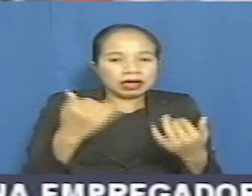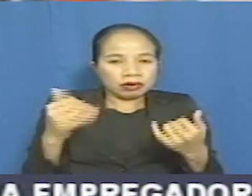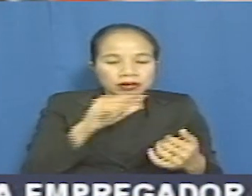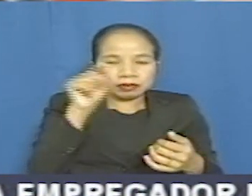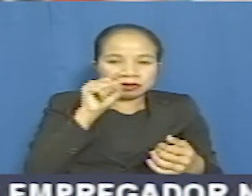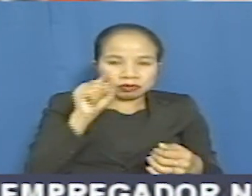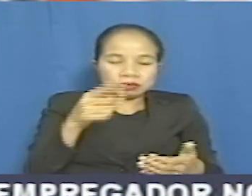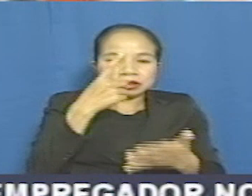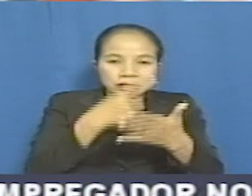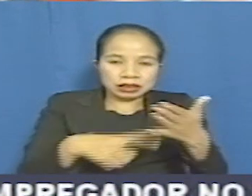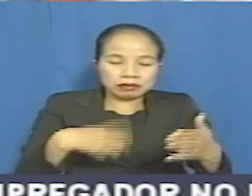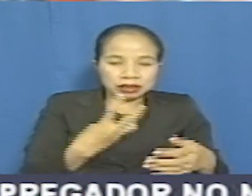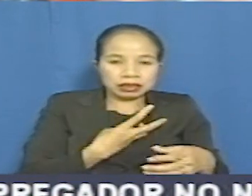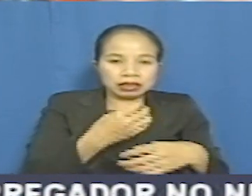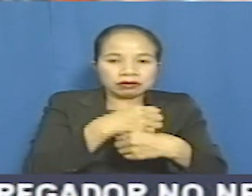itahalo, Bawin,